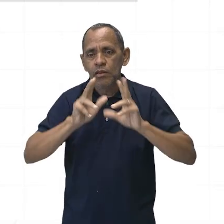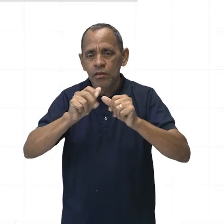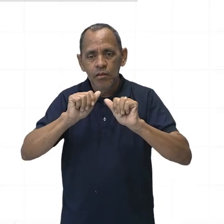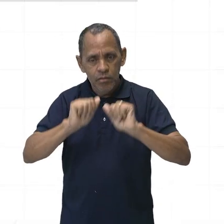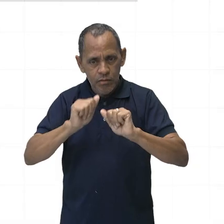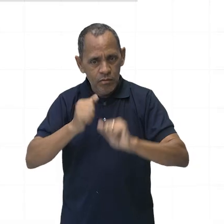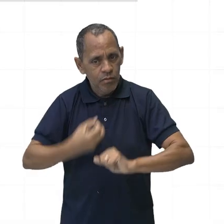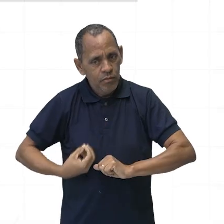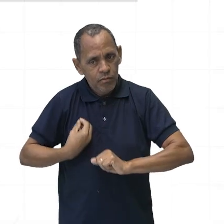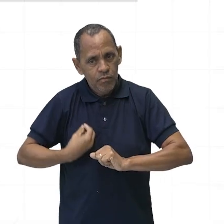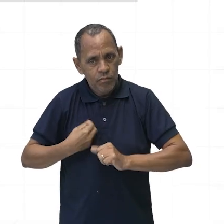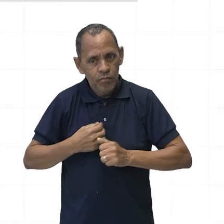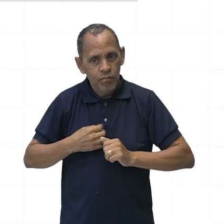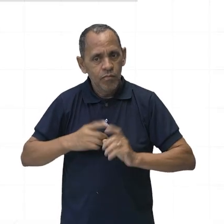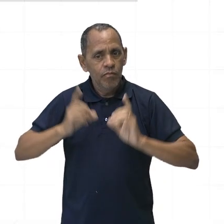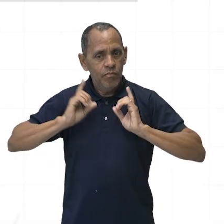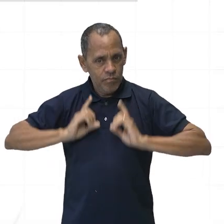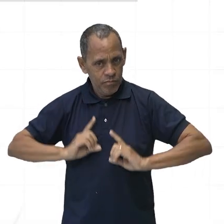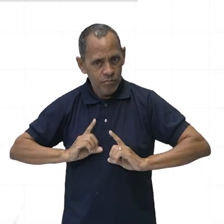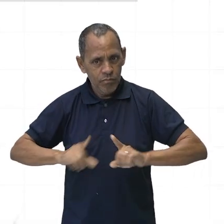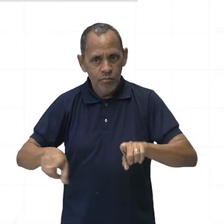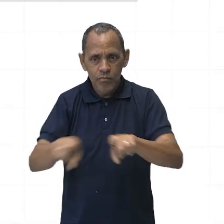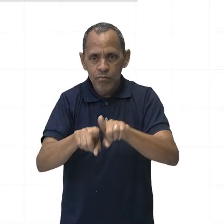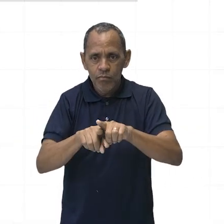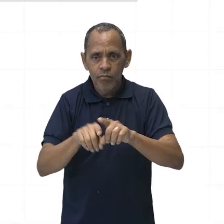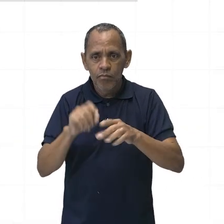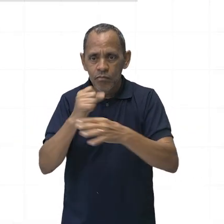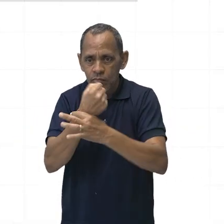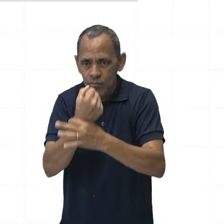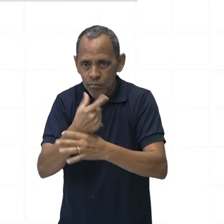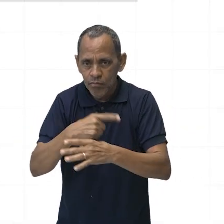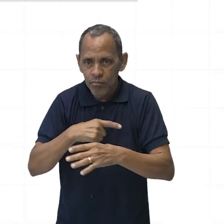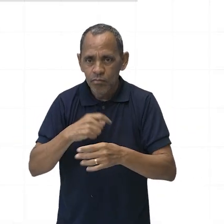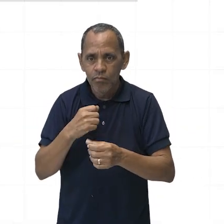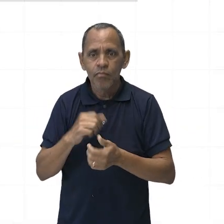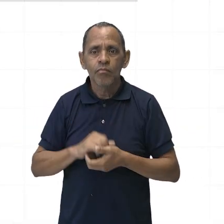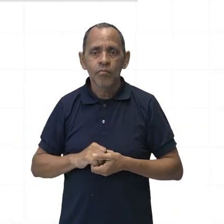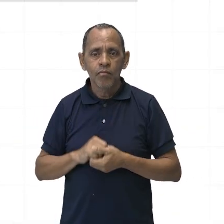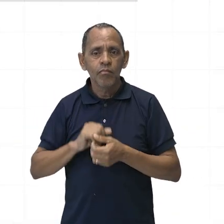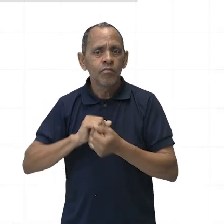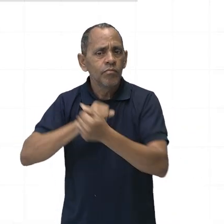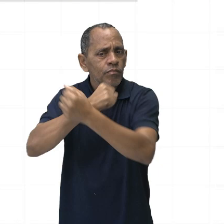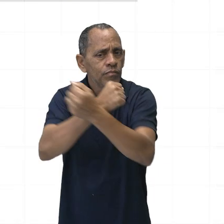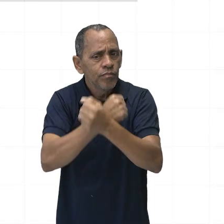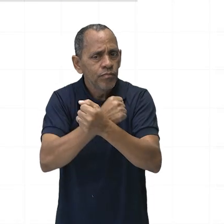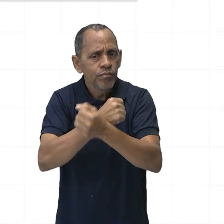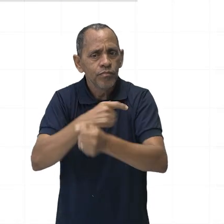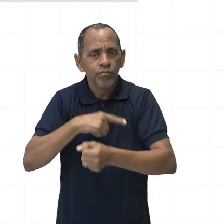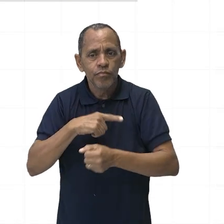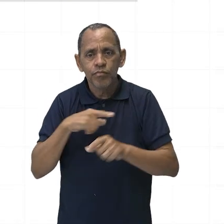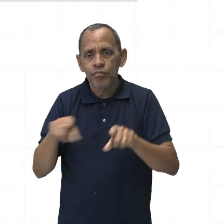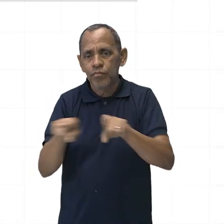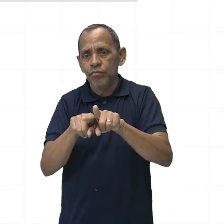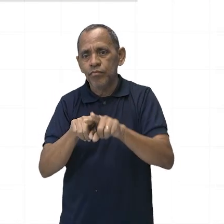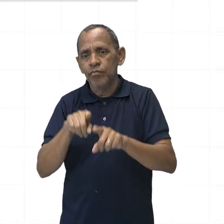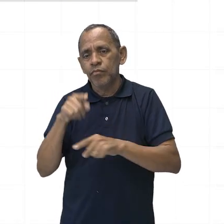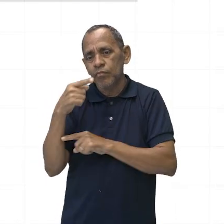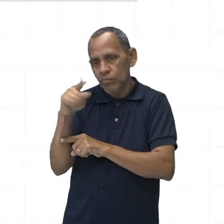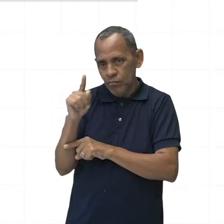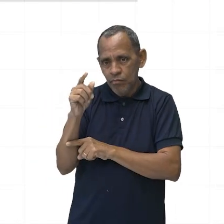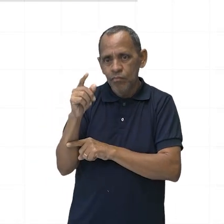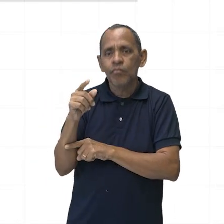viver com dignidade e segurança. E, finalmente, nós temos uma última reflexão.